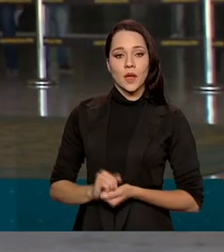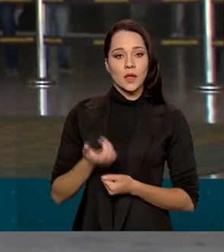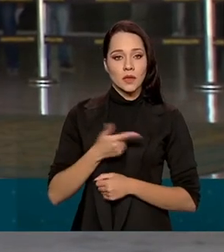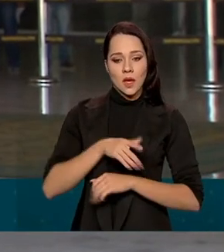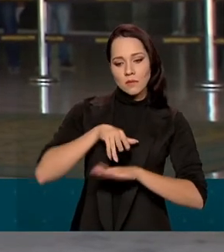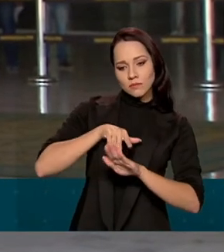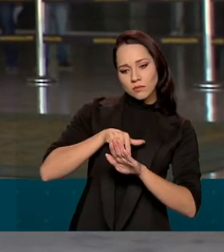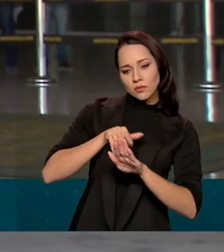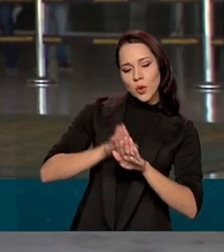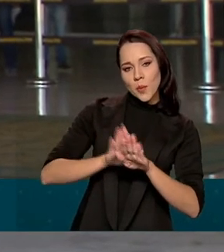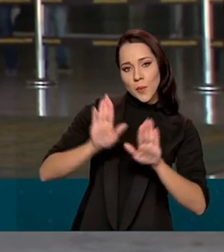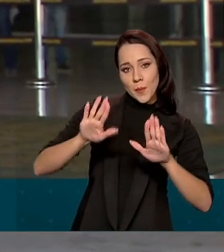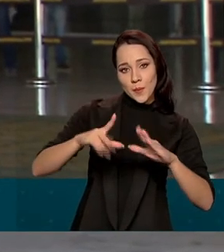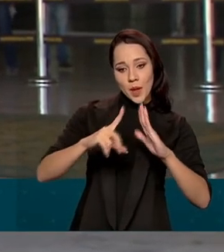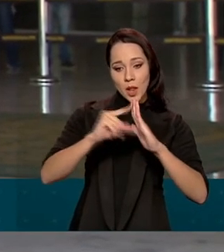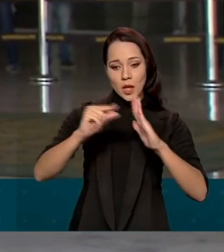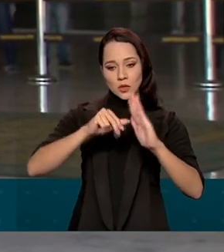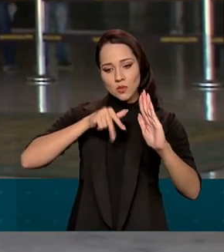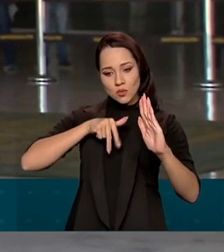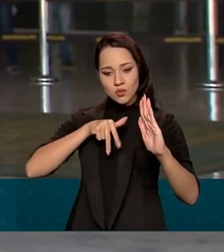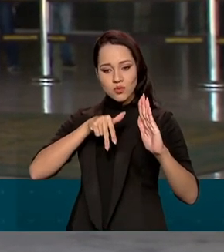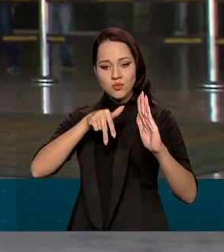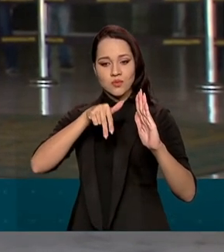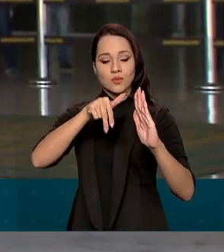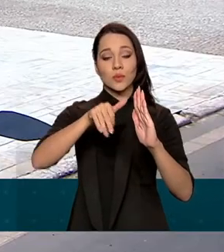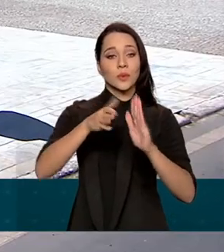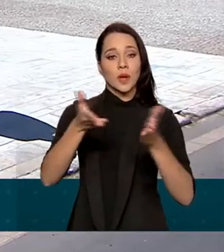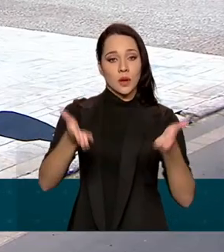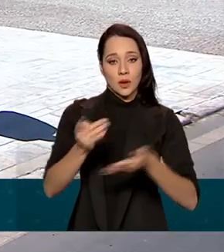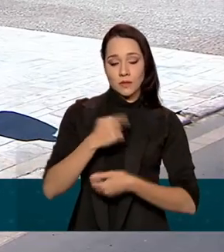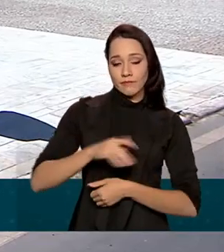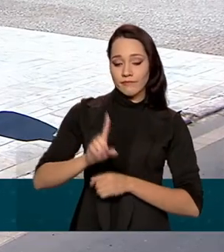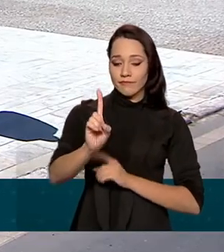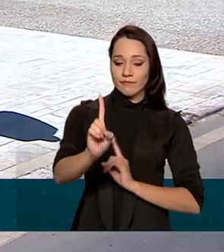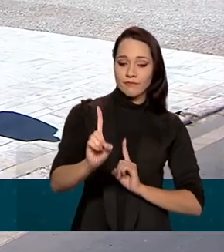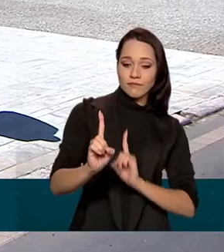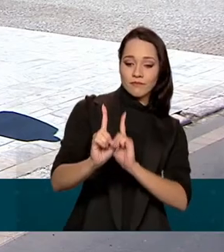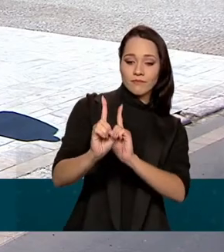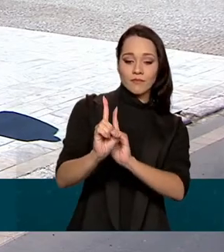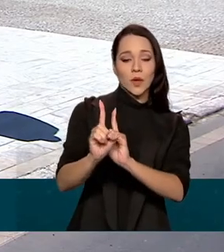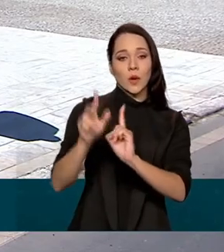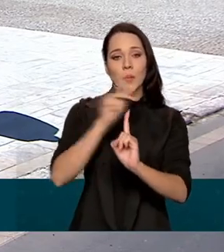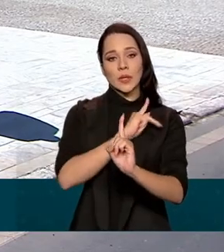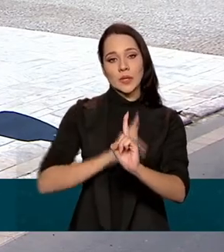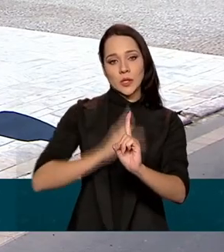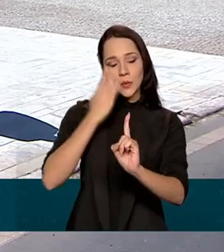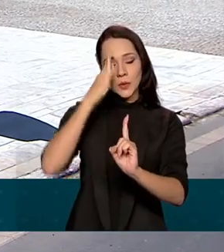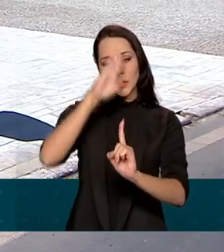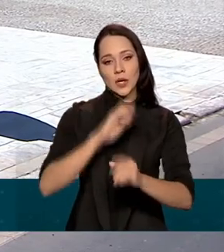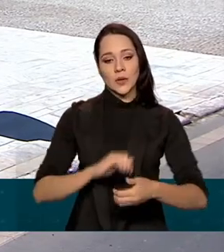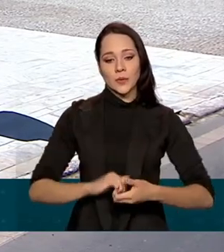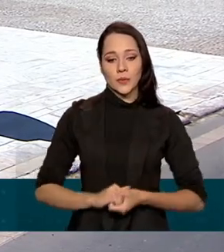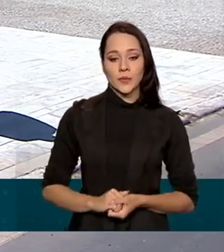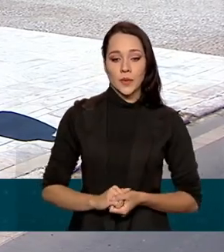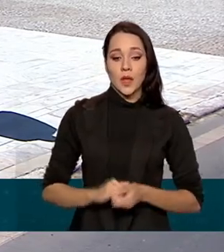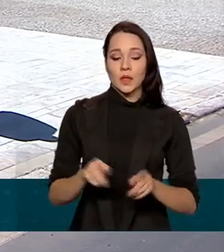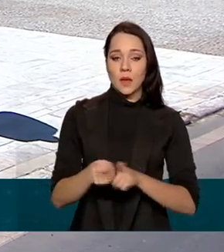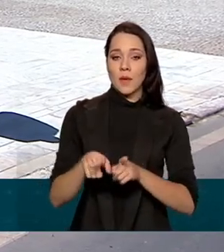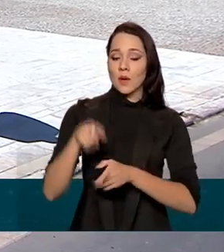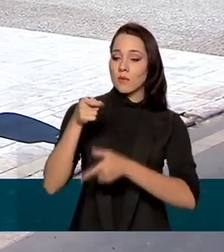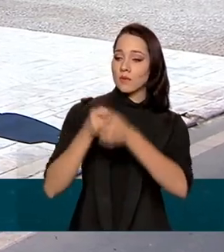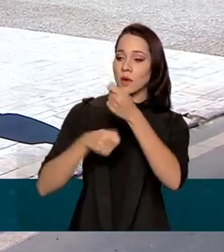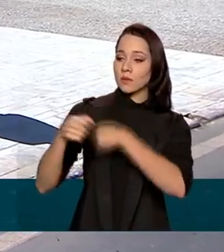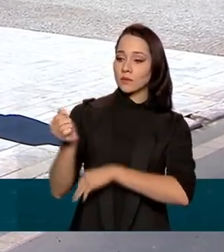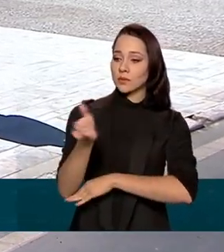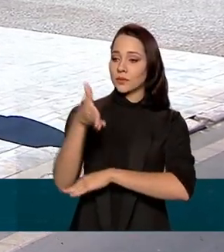do Palácio do Planalto segue em direção ao presidente Jair Bolsonaro com o hasteamento da bandeira